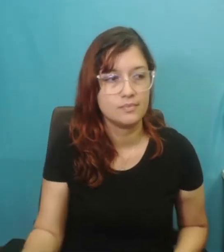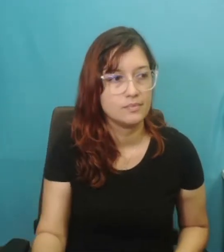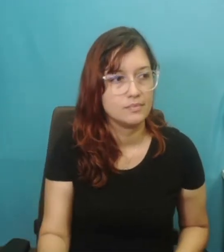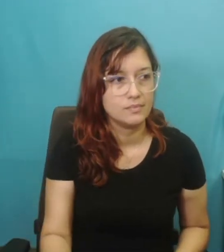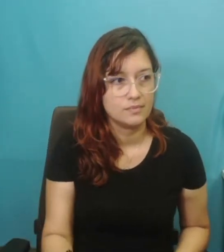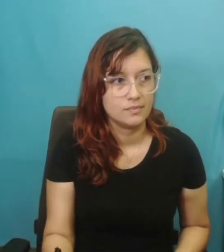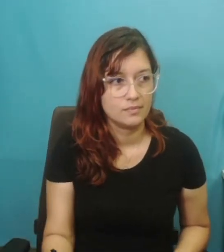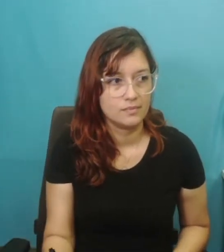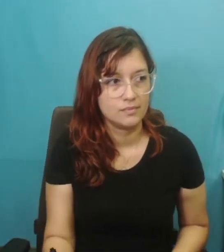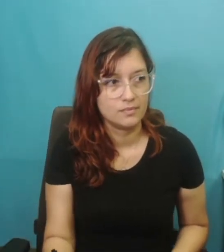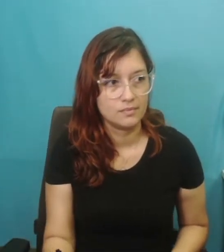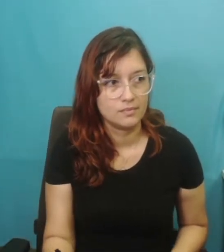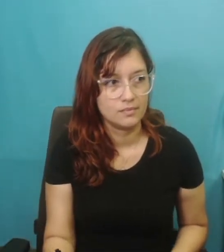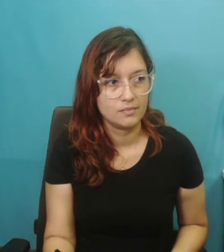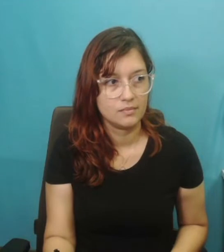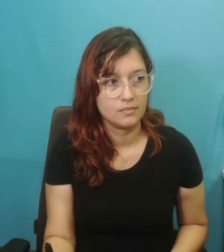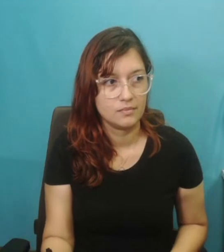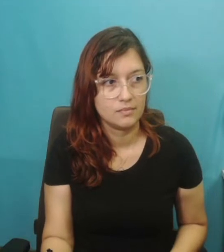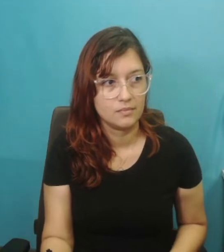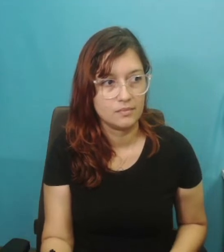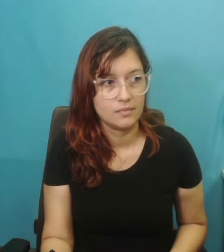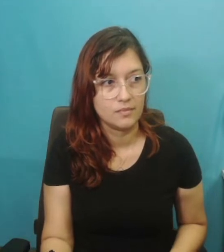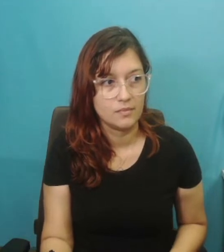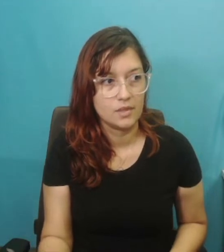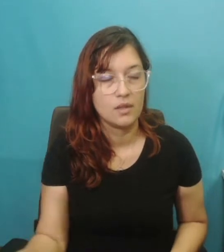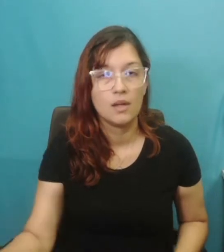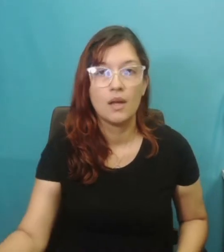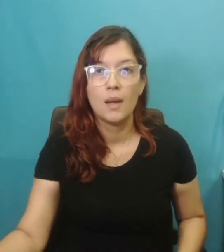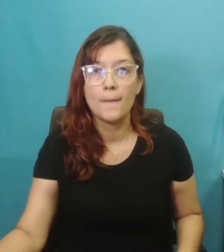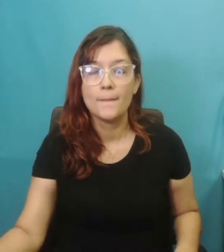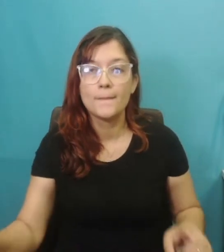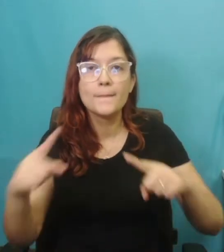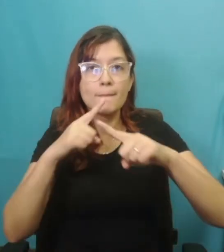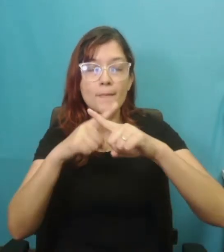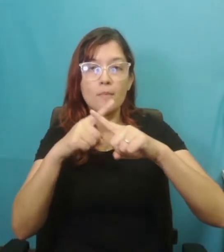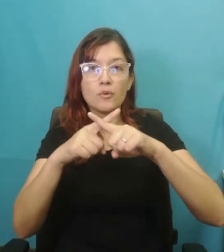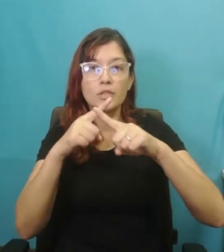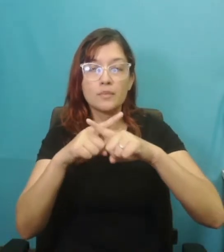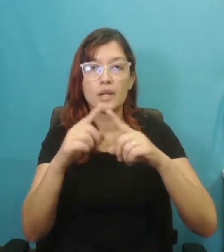que é um número que já depende do material,